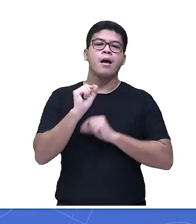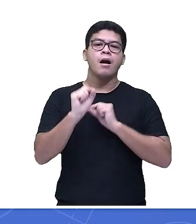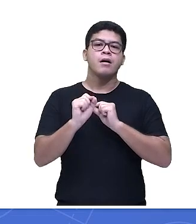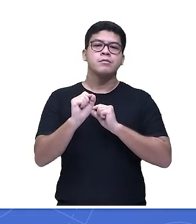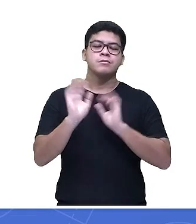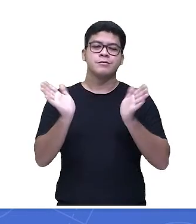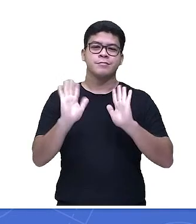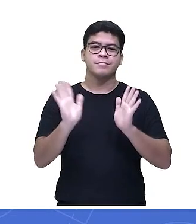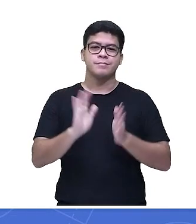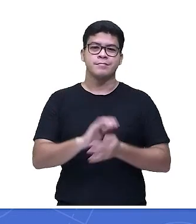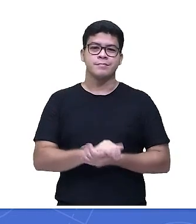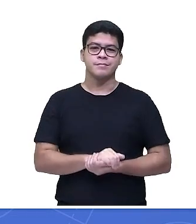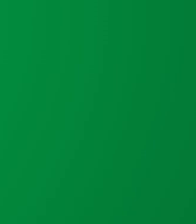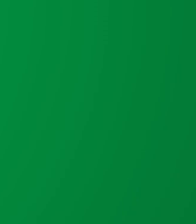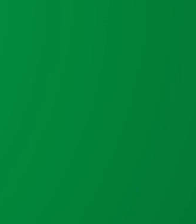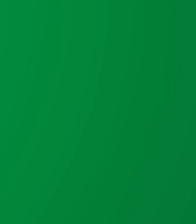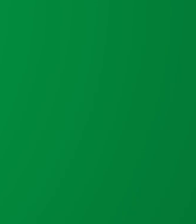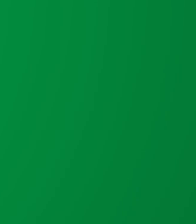de Química. Tchau!